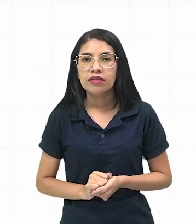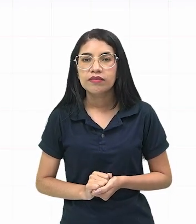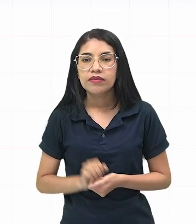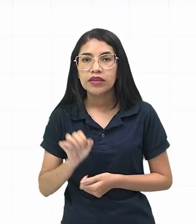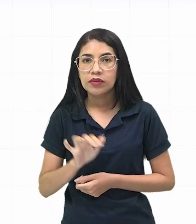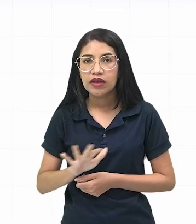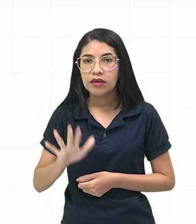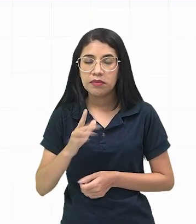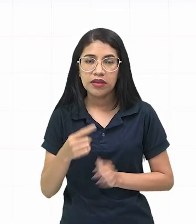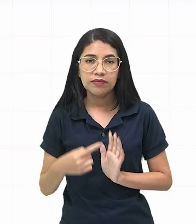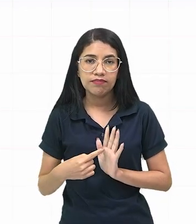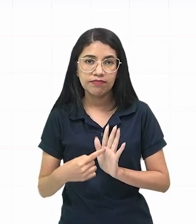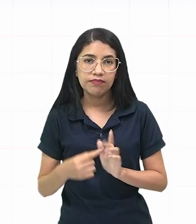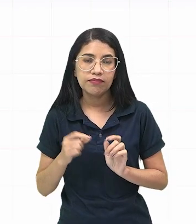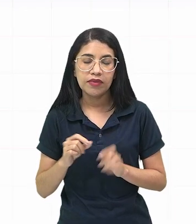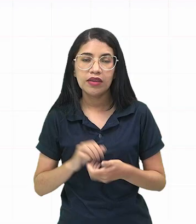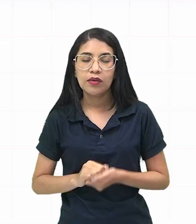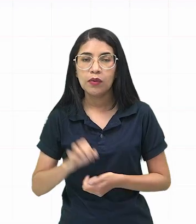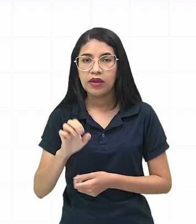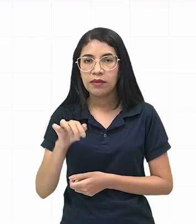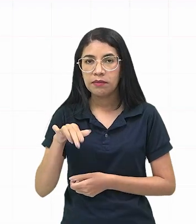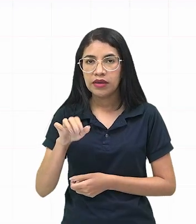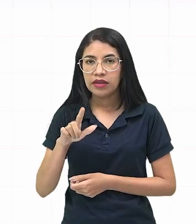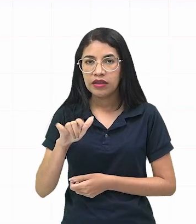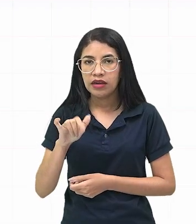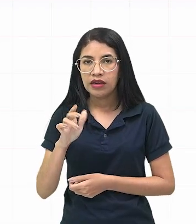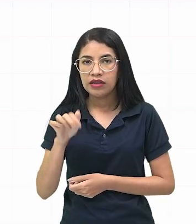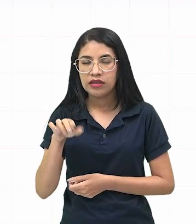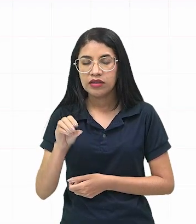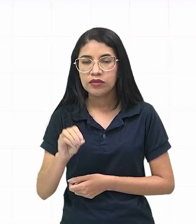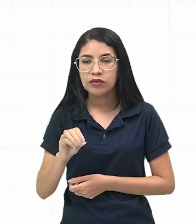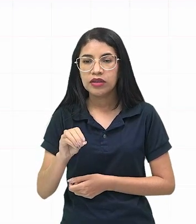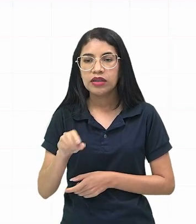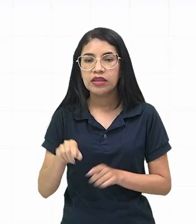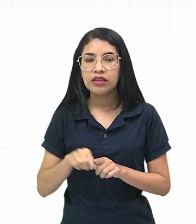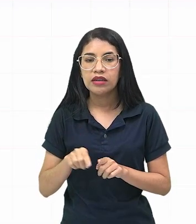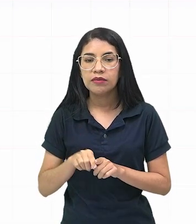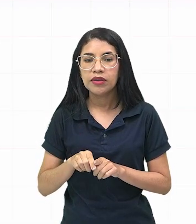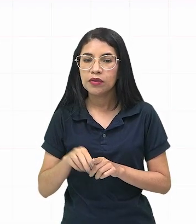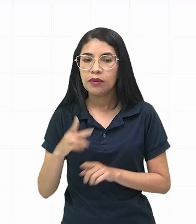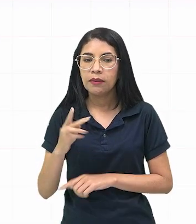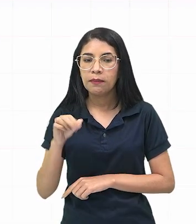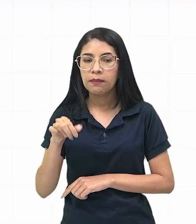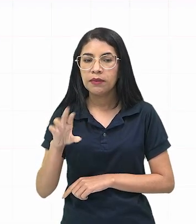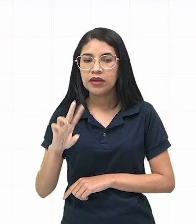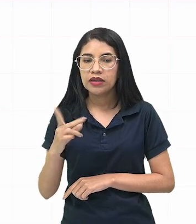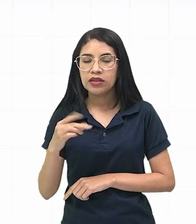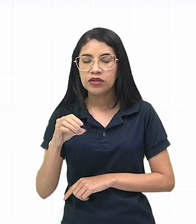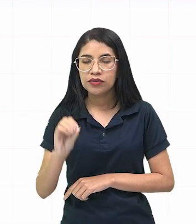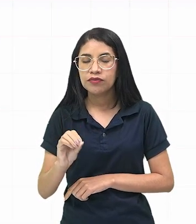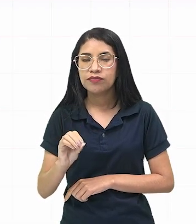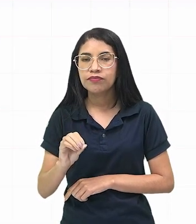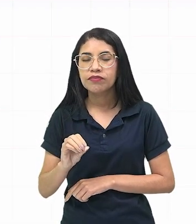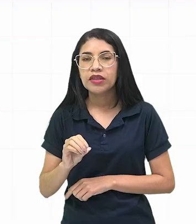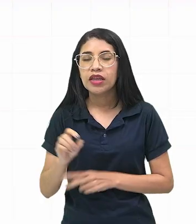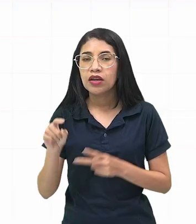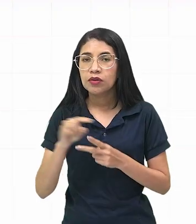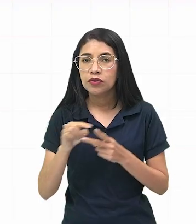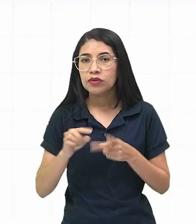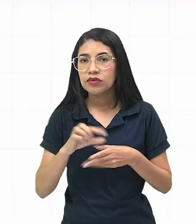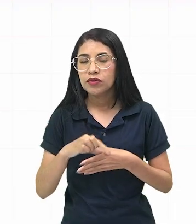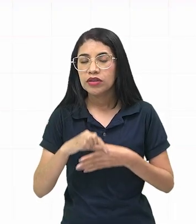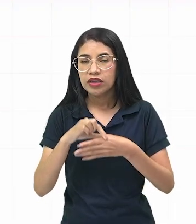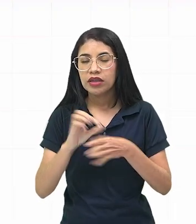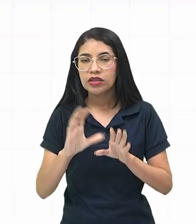nas imagens a gente está vendo o Emiliano Zapata e o Francisco Pancho Villa, né, que foram líderes muito importantes ali